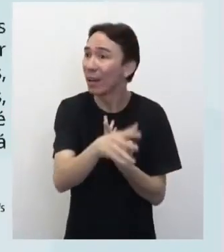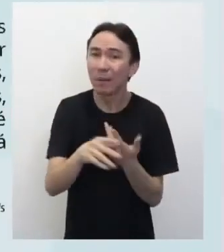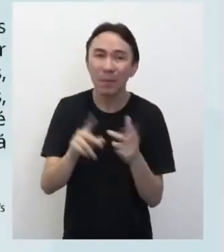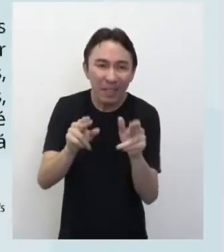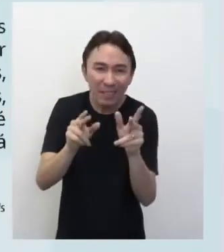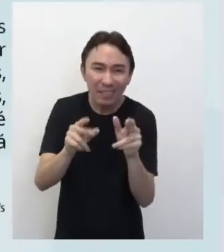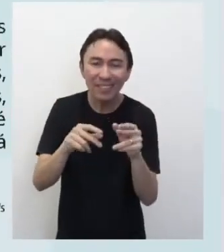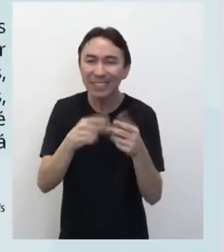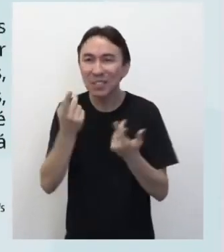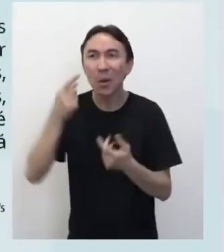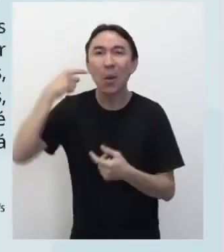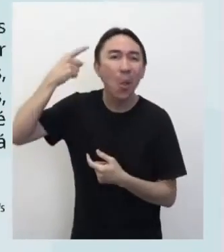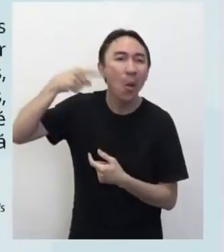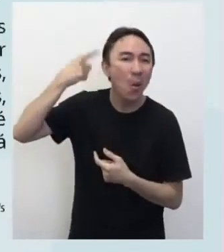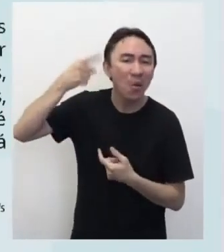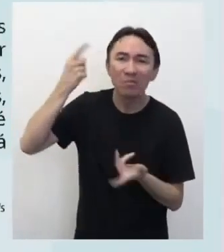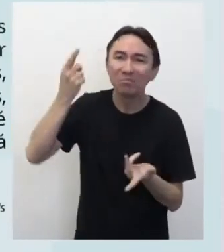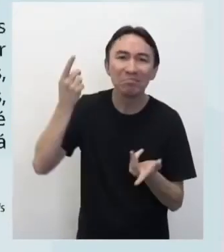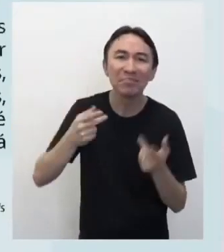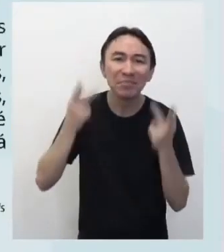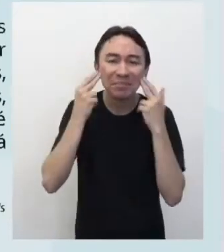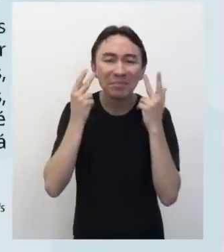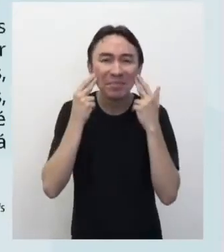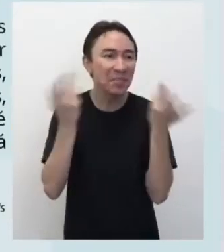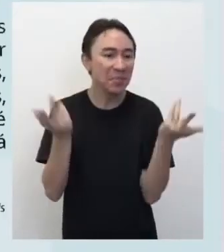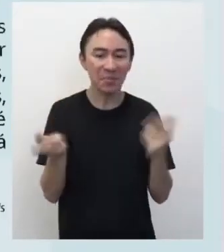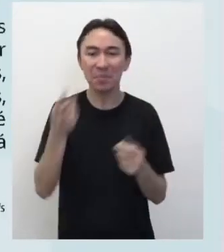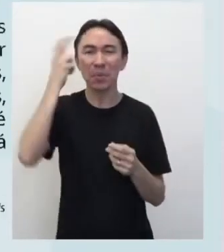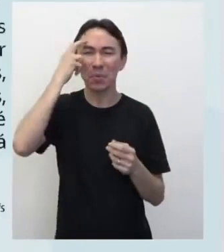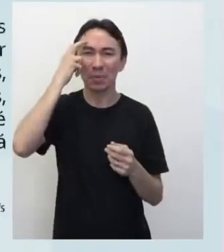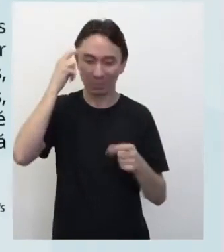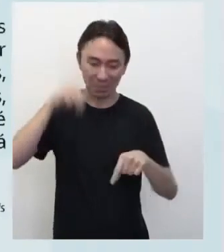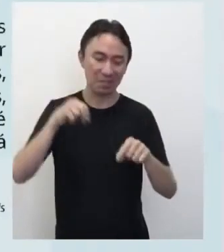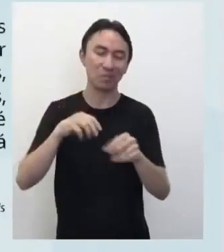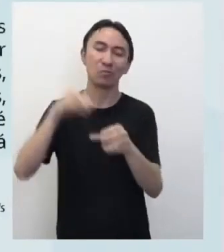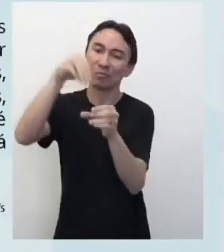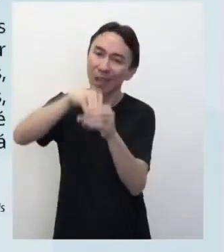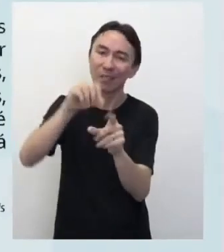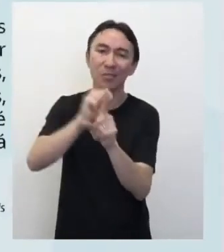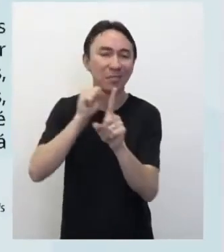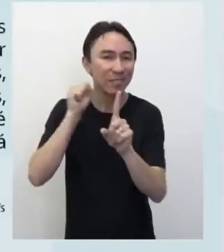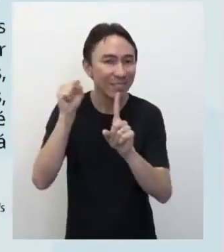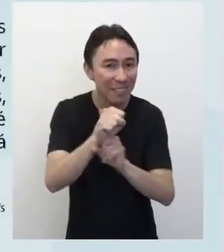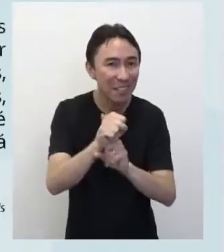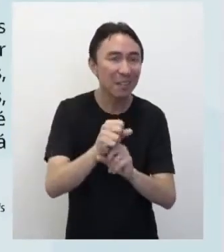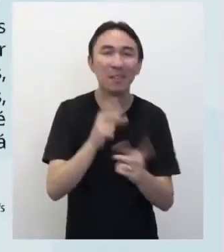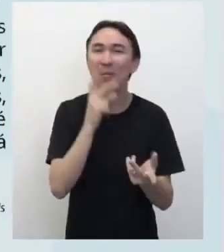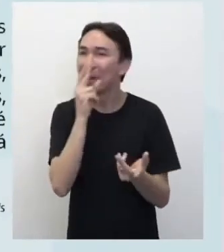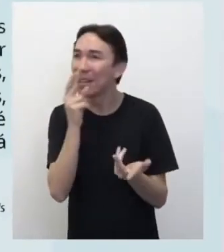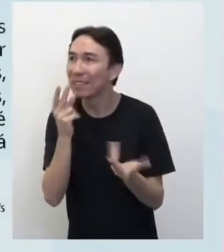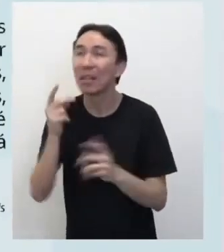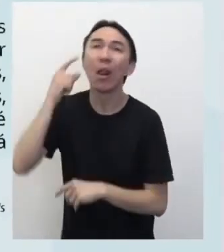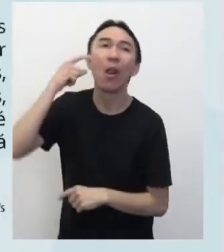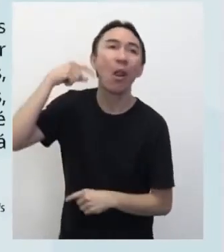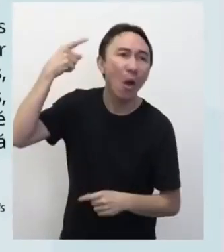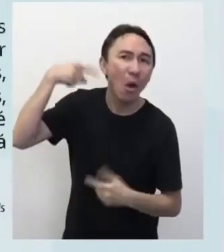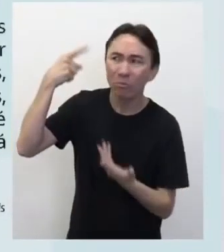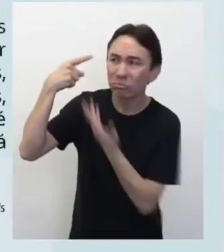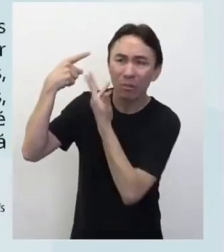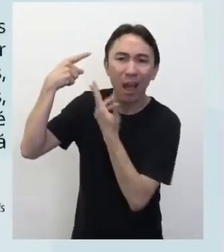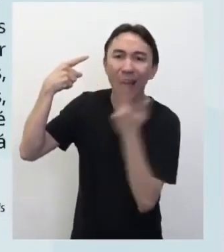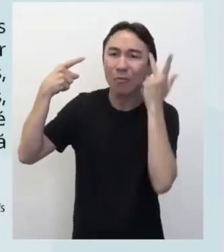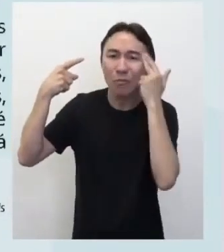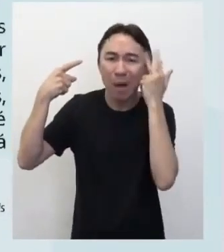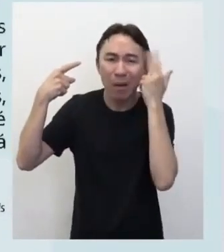loucura. Culturalmente, essas frases estão presentes há tempos na sociedade, dando a impressão de que ser louco é algo normal